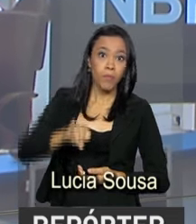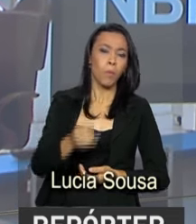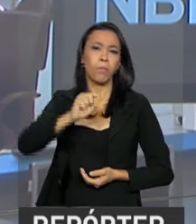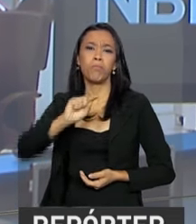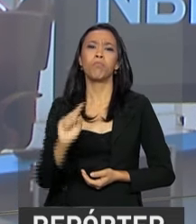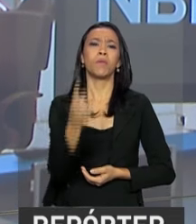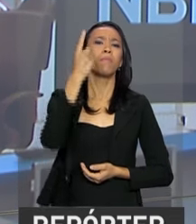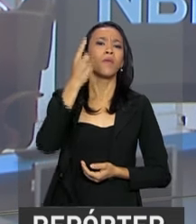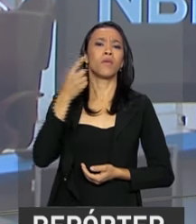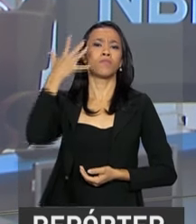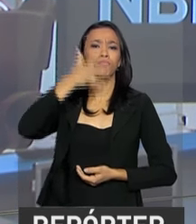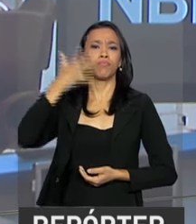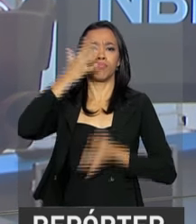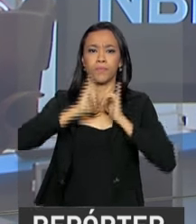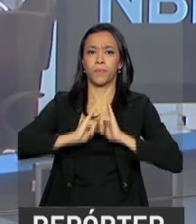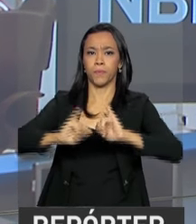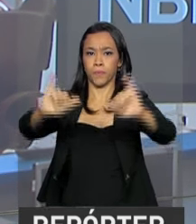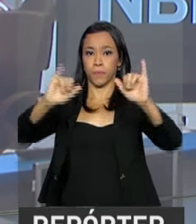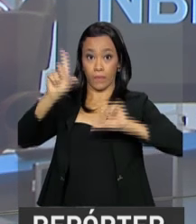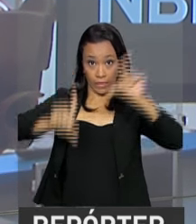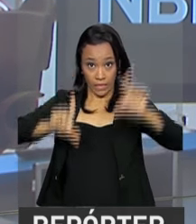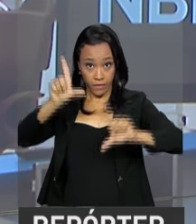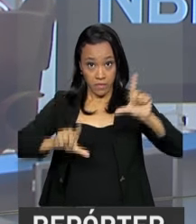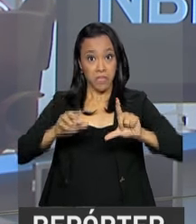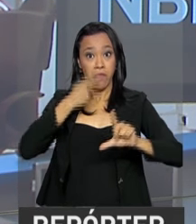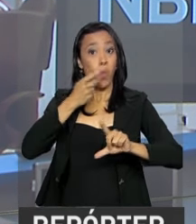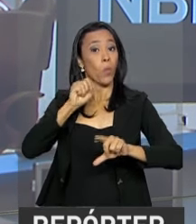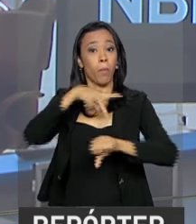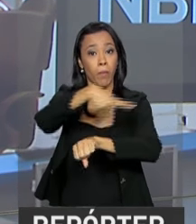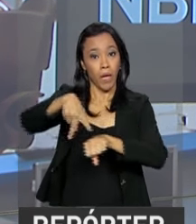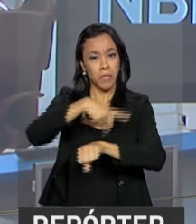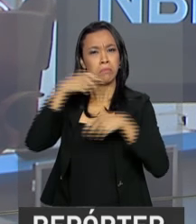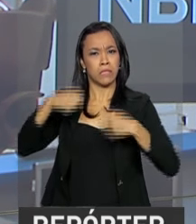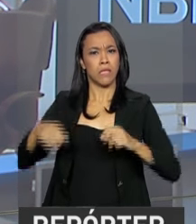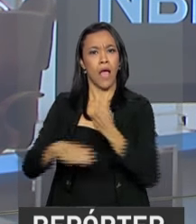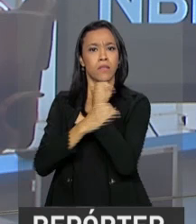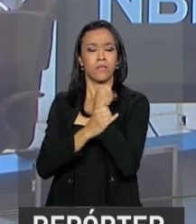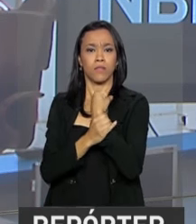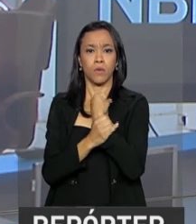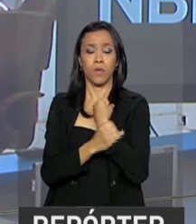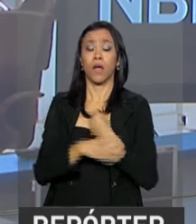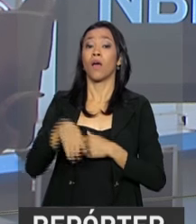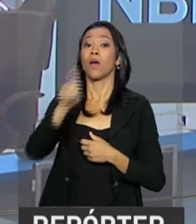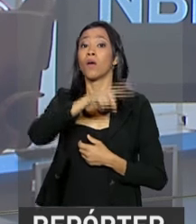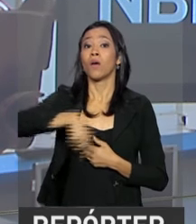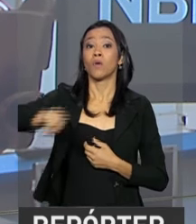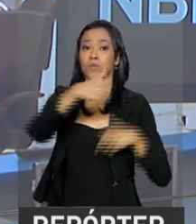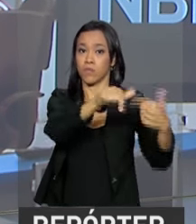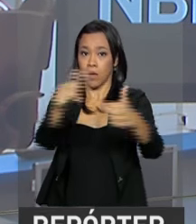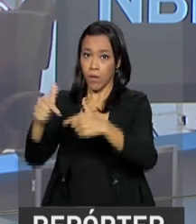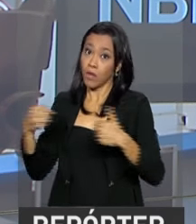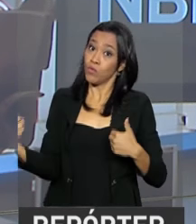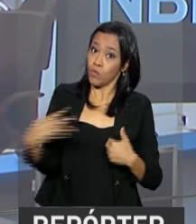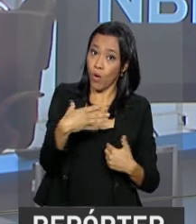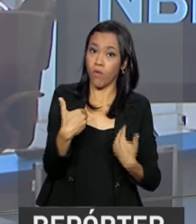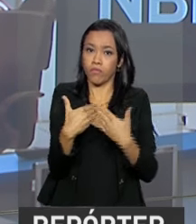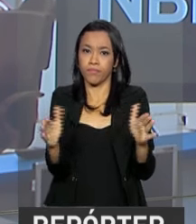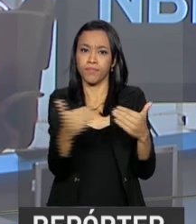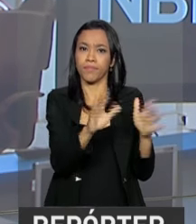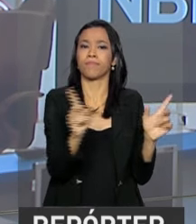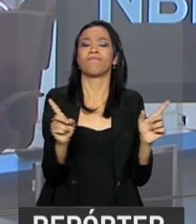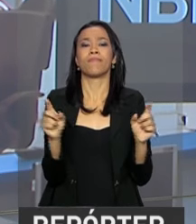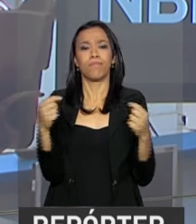primeiro pronunciamento na TV para dizer que o país precisa garantir os atuais empregos e gerar novos. Para isso,